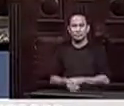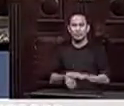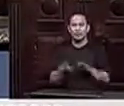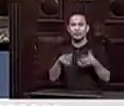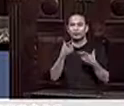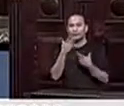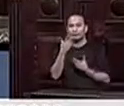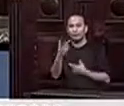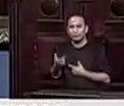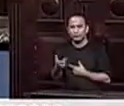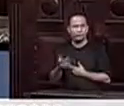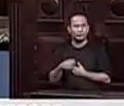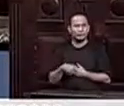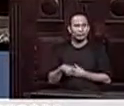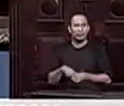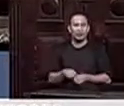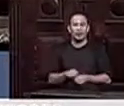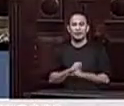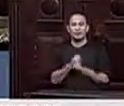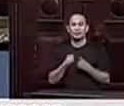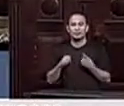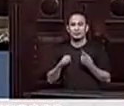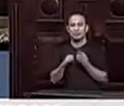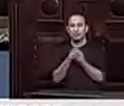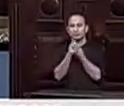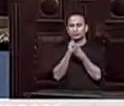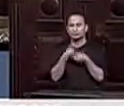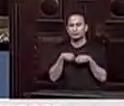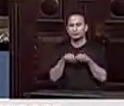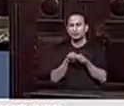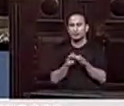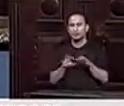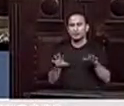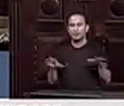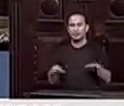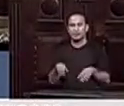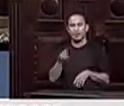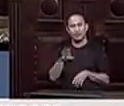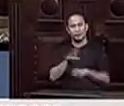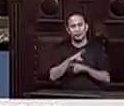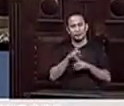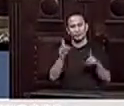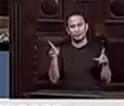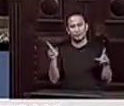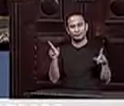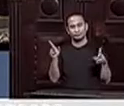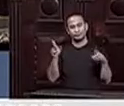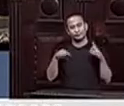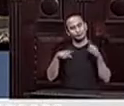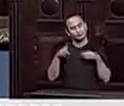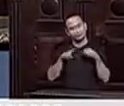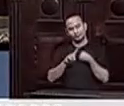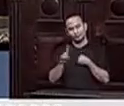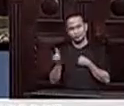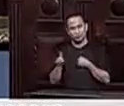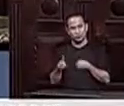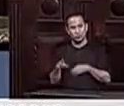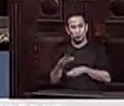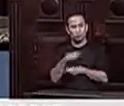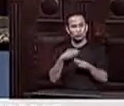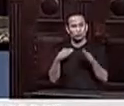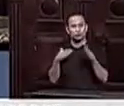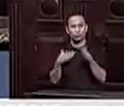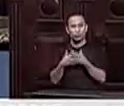diz, deputado Gilberto Palmares, que a sociedade está sendo vigiada, não é diferente na política. Todos